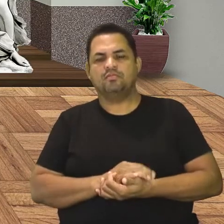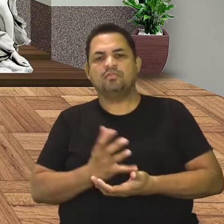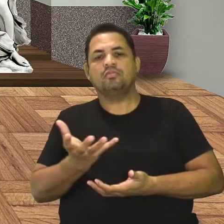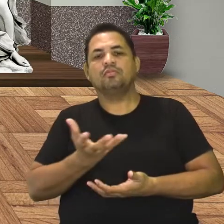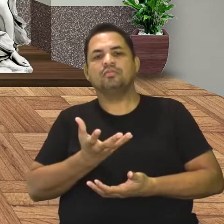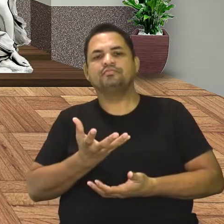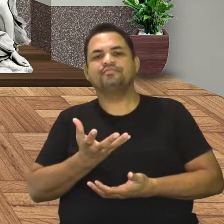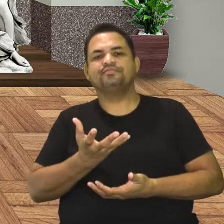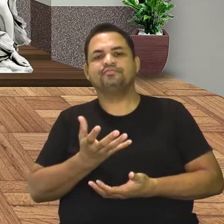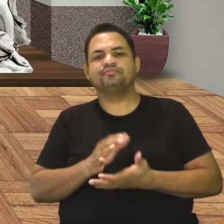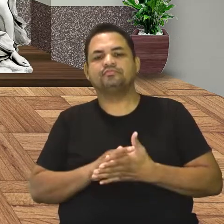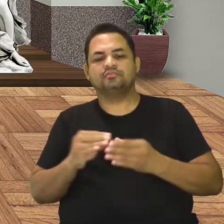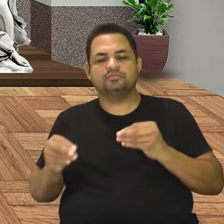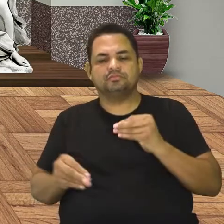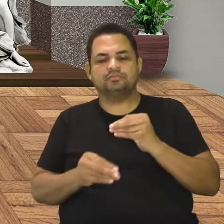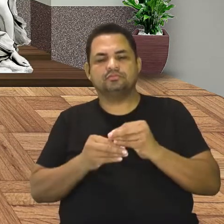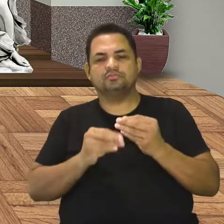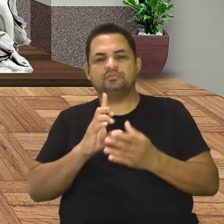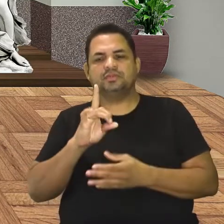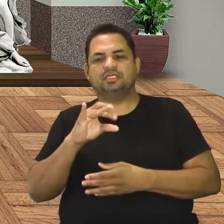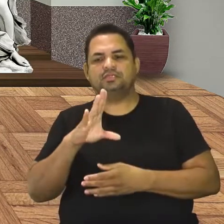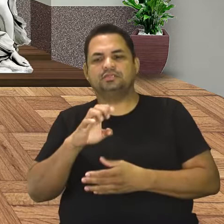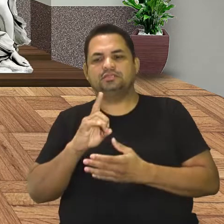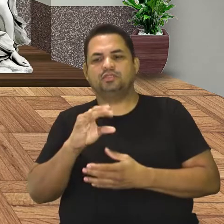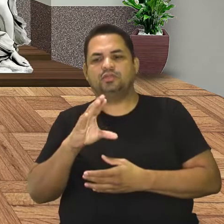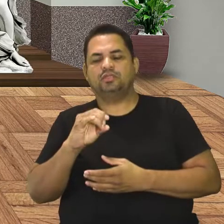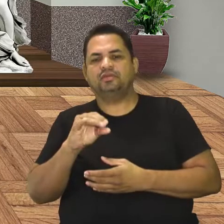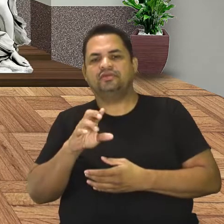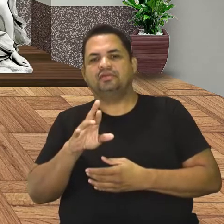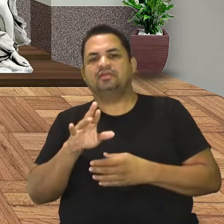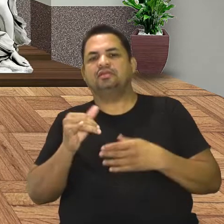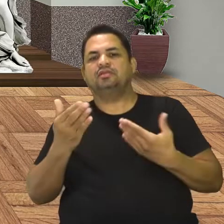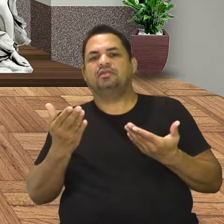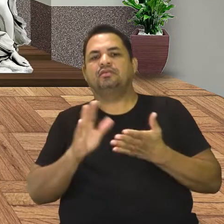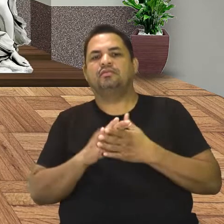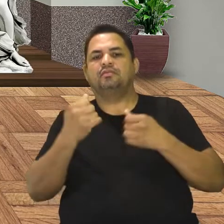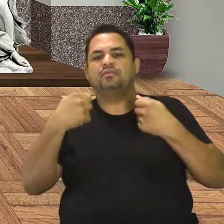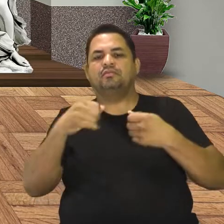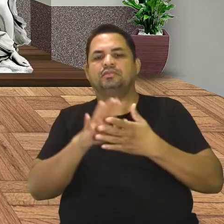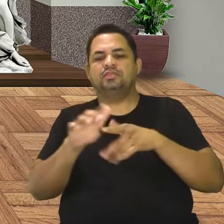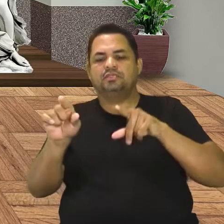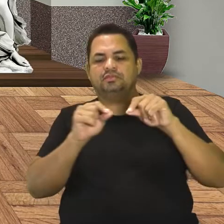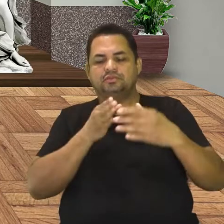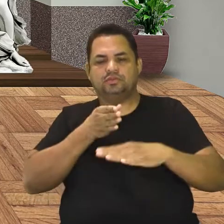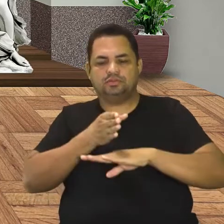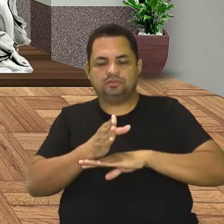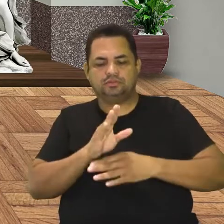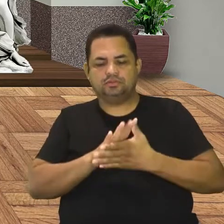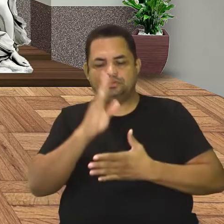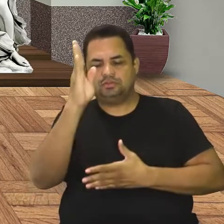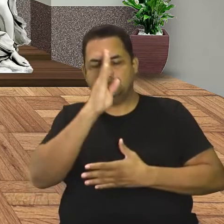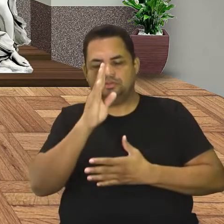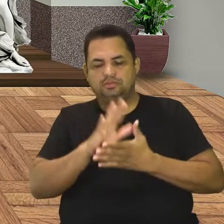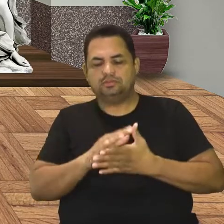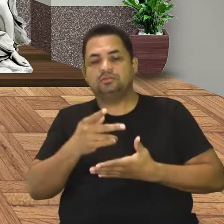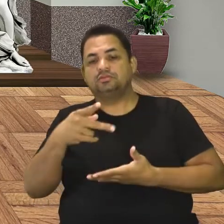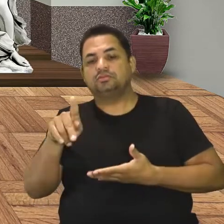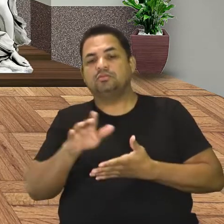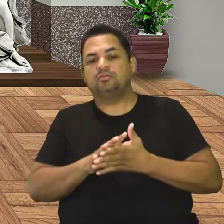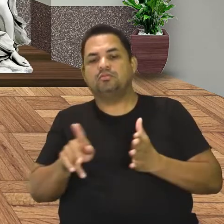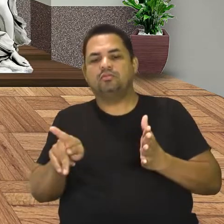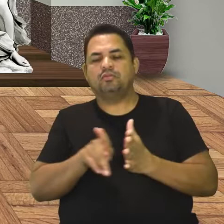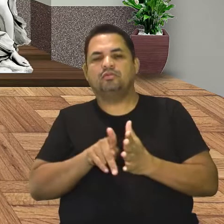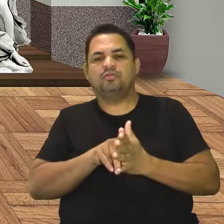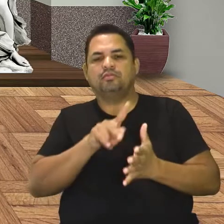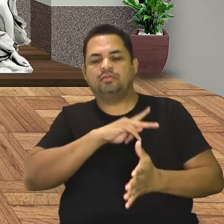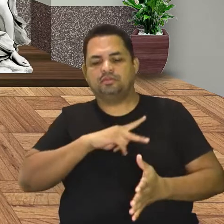Queria que a emenda Dante de Oliveira, ela queria fazer isso. Ela queria possibilitar a escolha direta dos brasileiros de seu presidente da República.